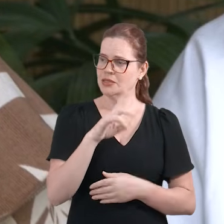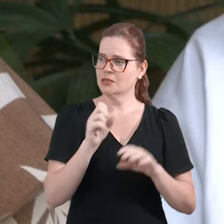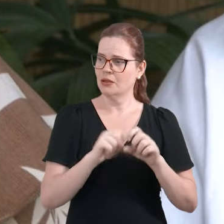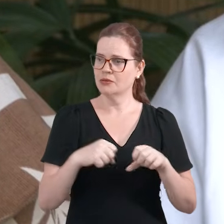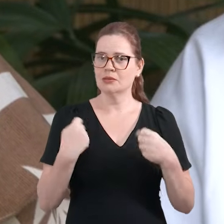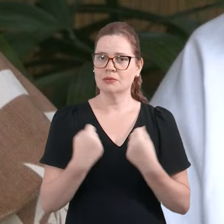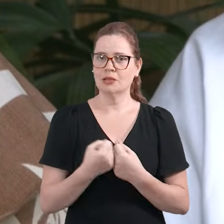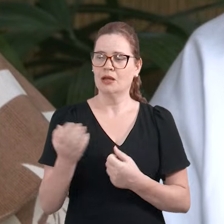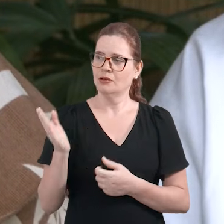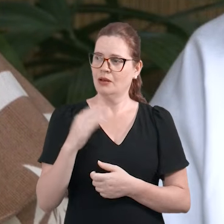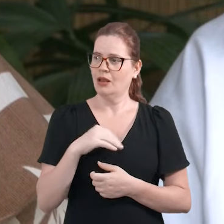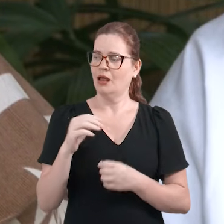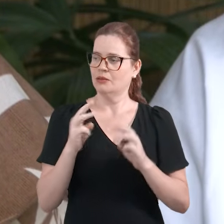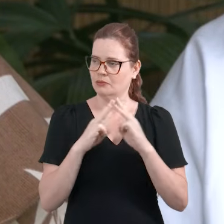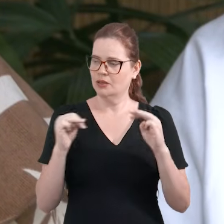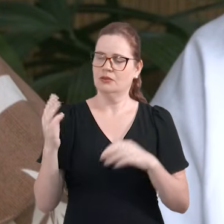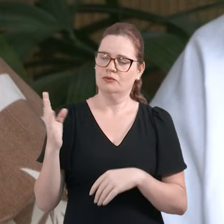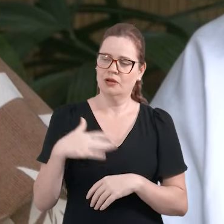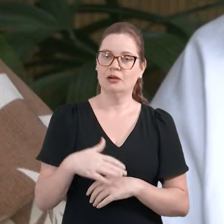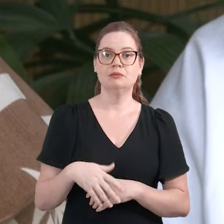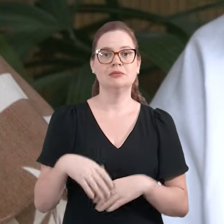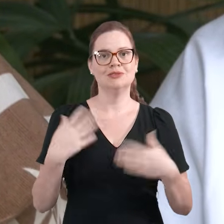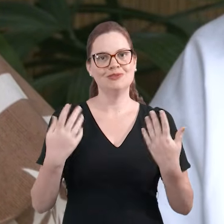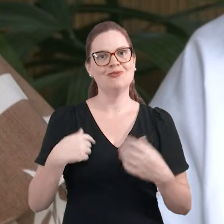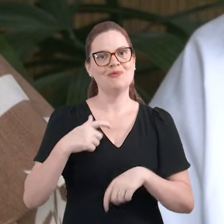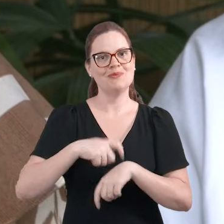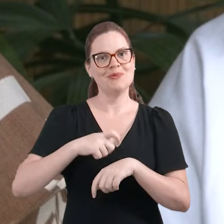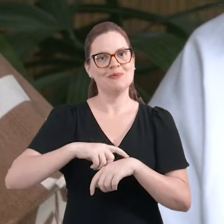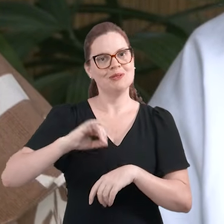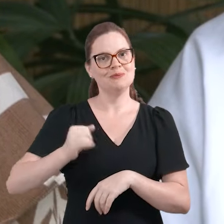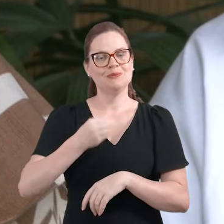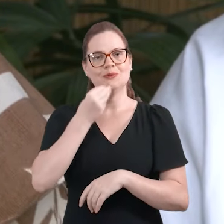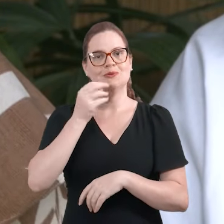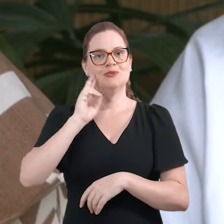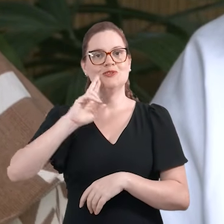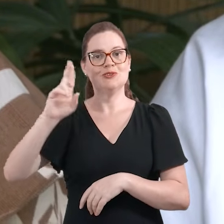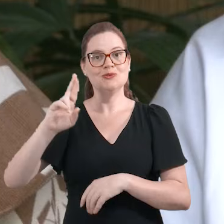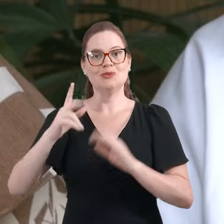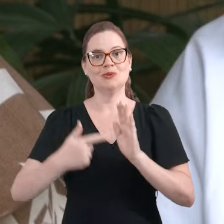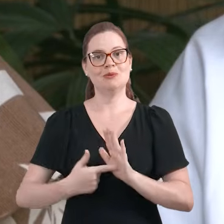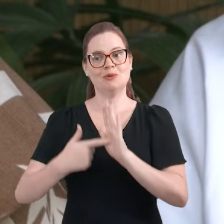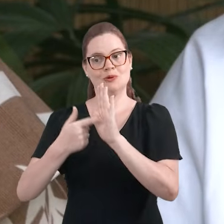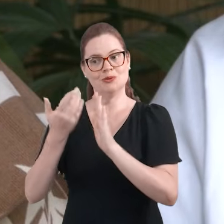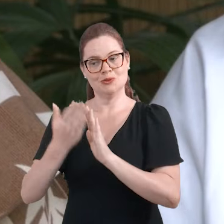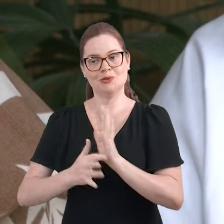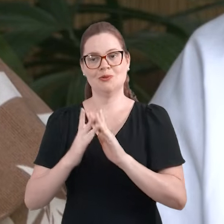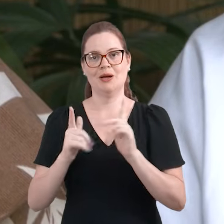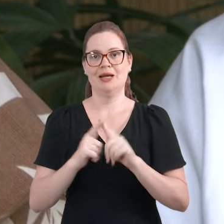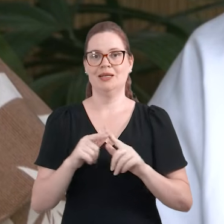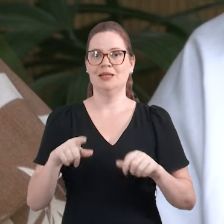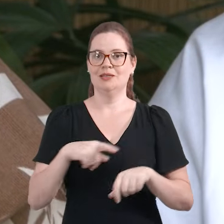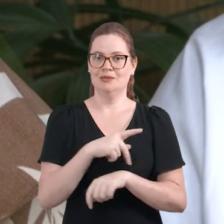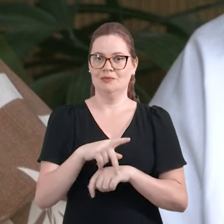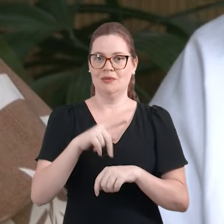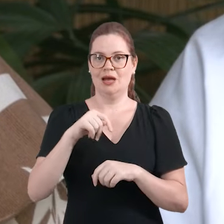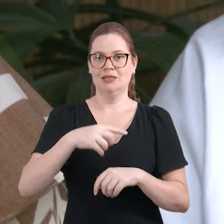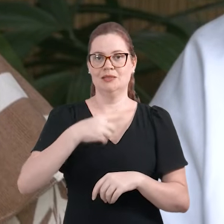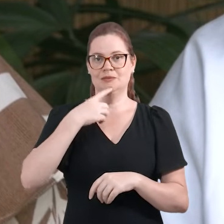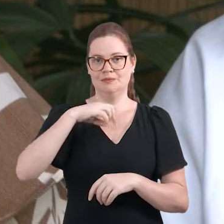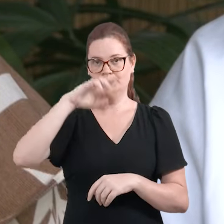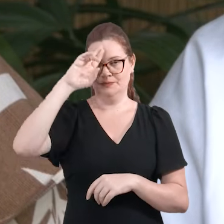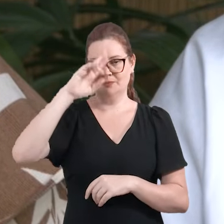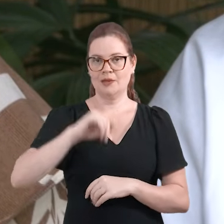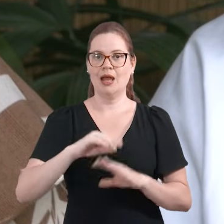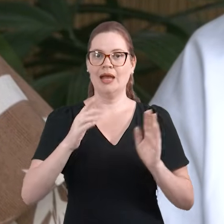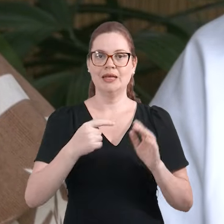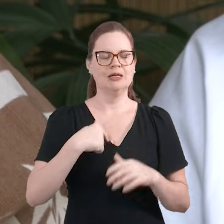chamado do Senhor, né, para apresentar a igreja para o nosso país. Aí começou que ele foi fazendo cultos